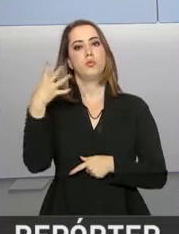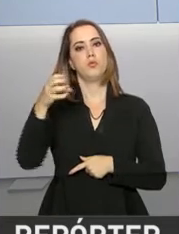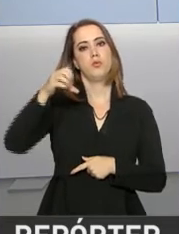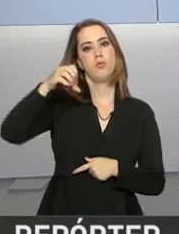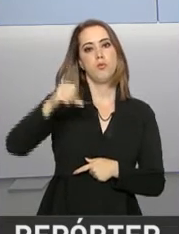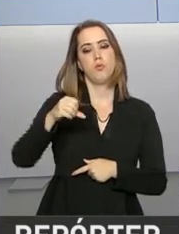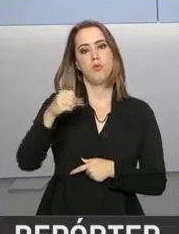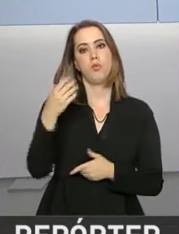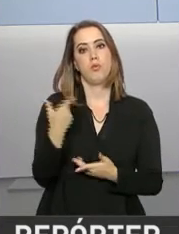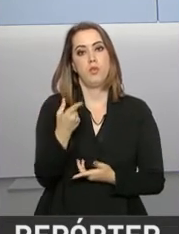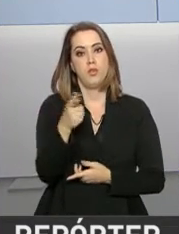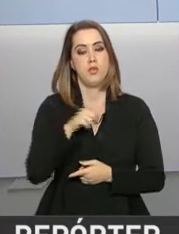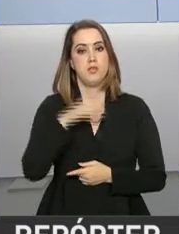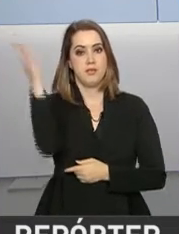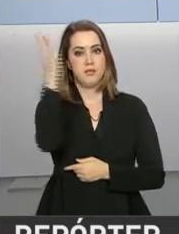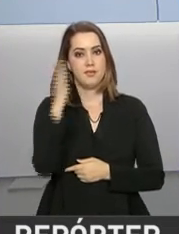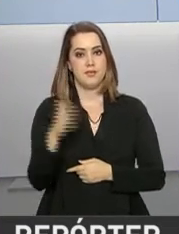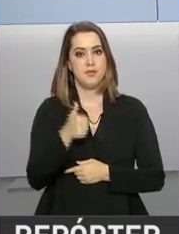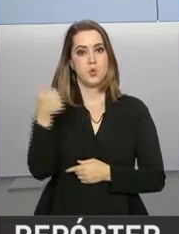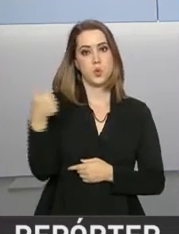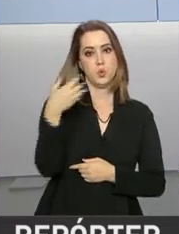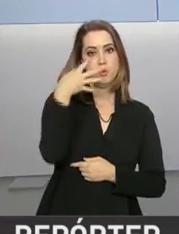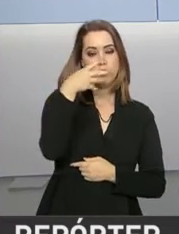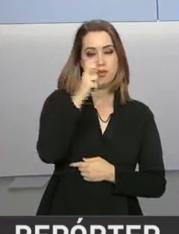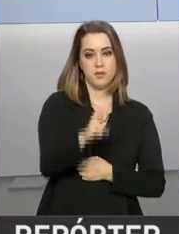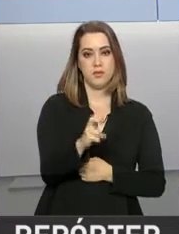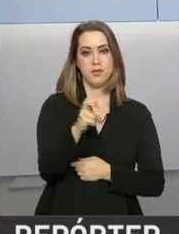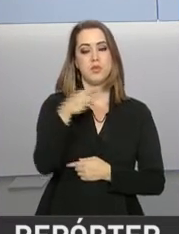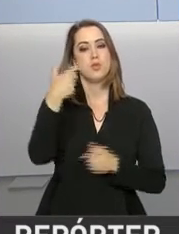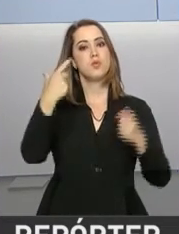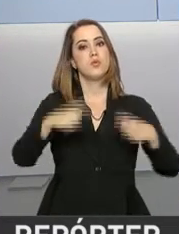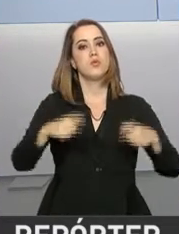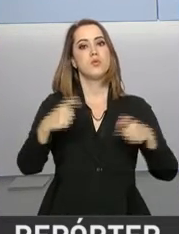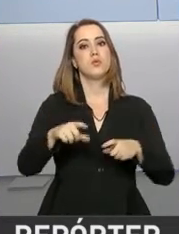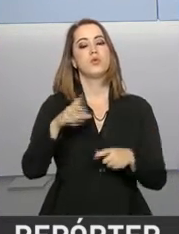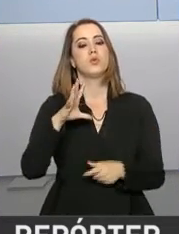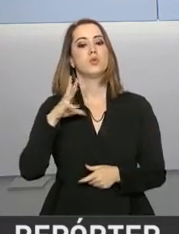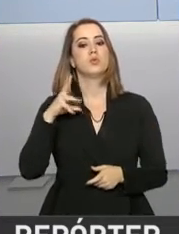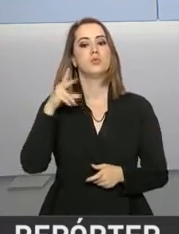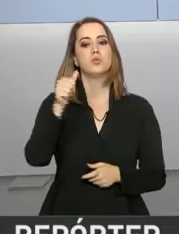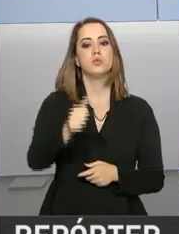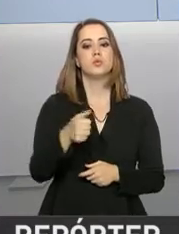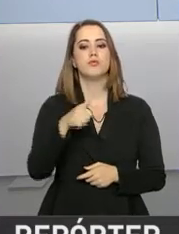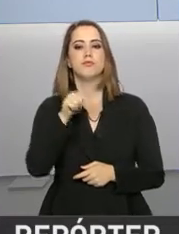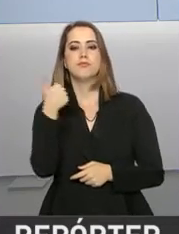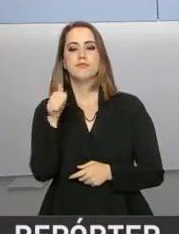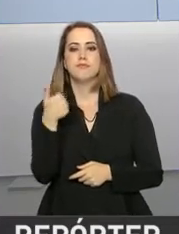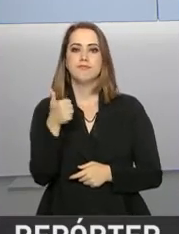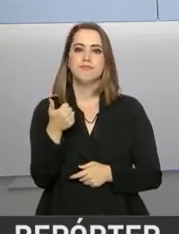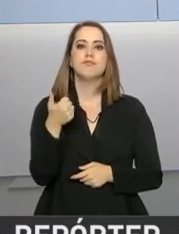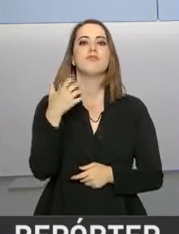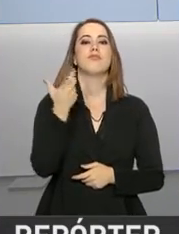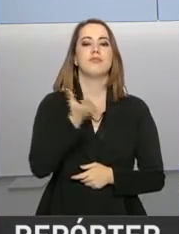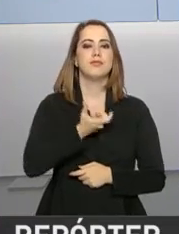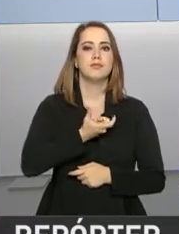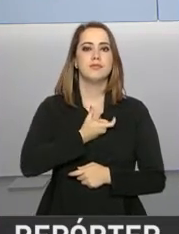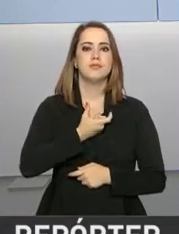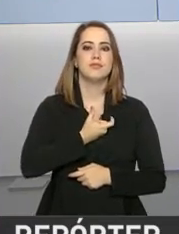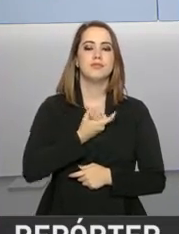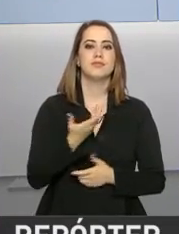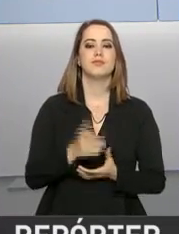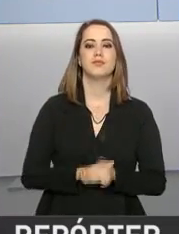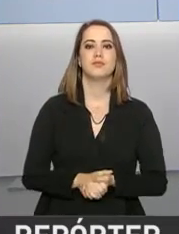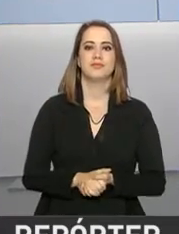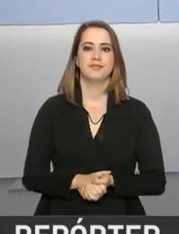49 no total o brasil é o 15º colocado com três de ouro quatro de prata e três e quatro de